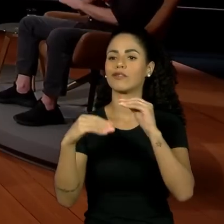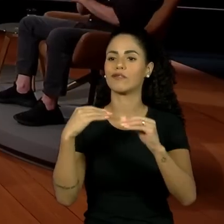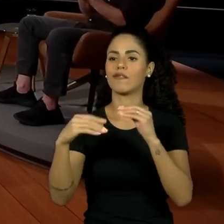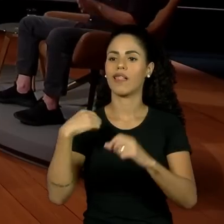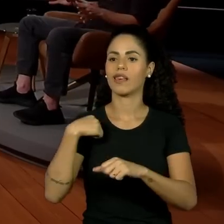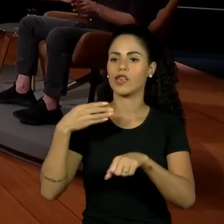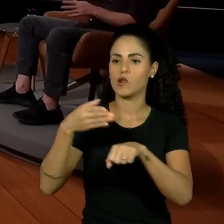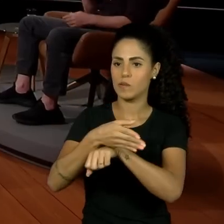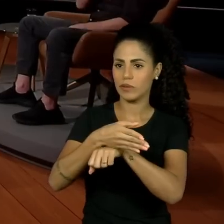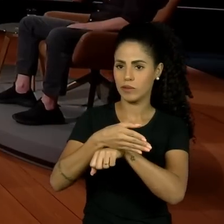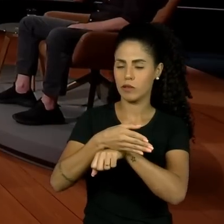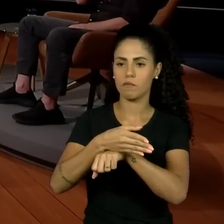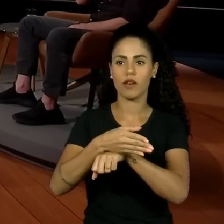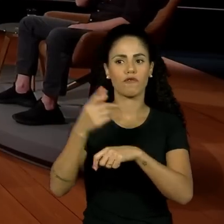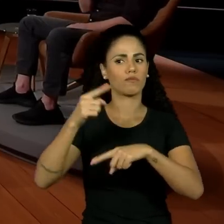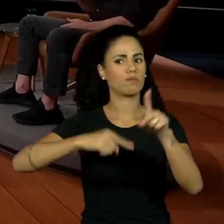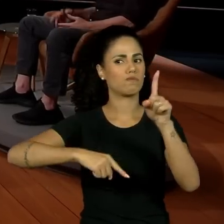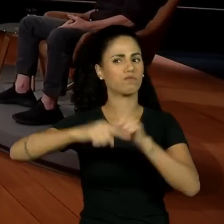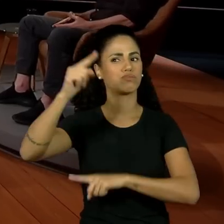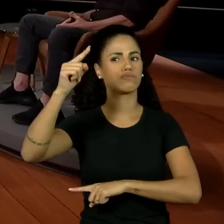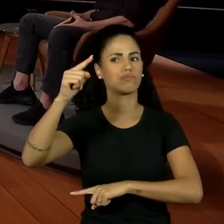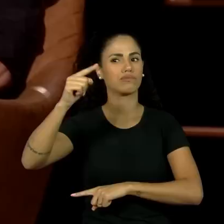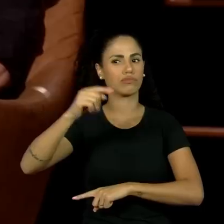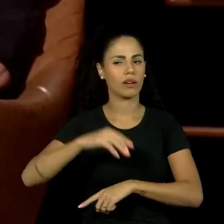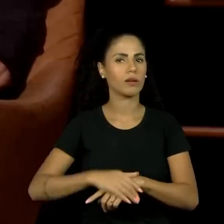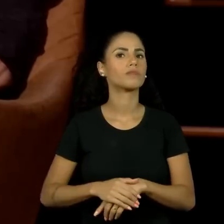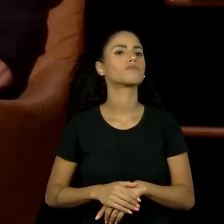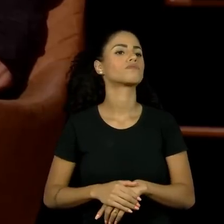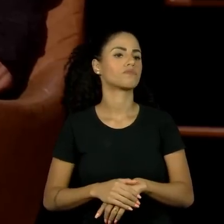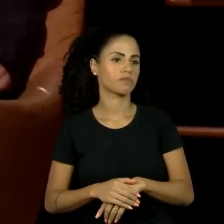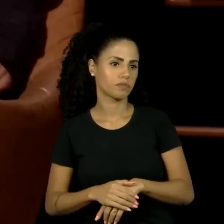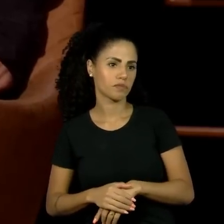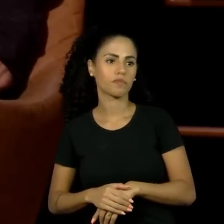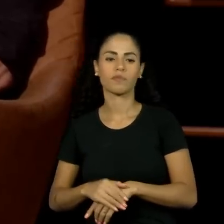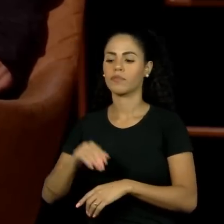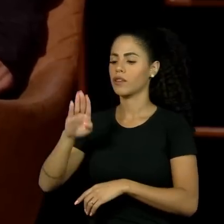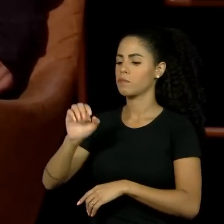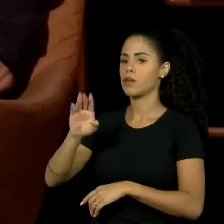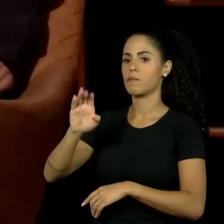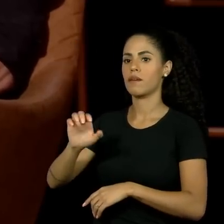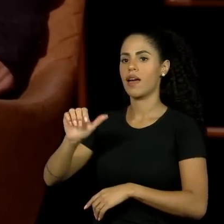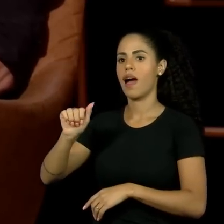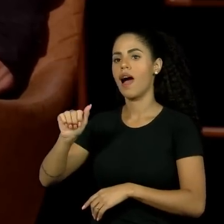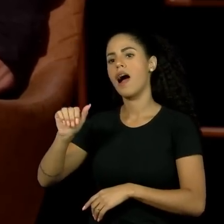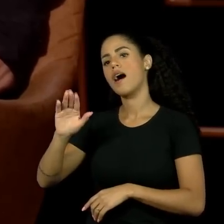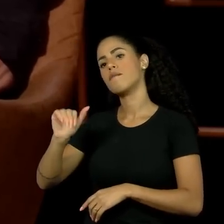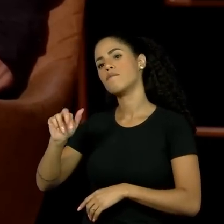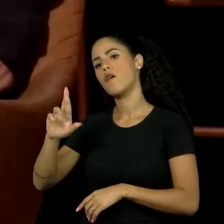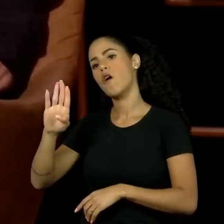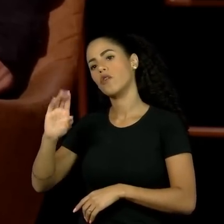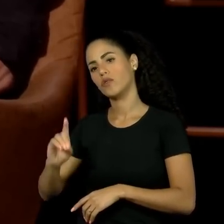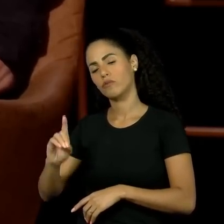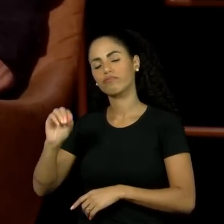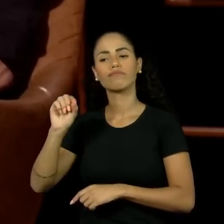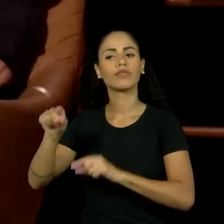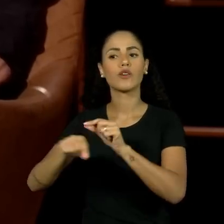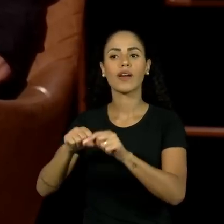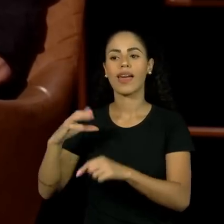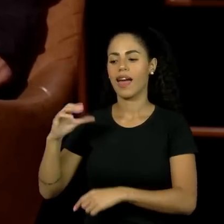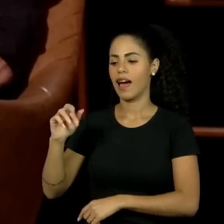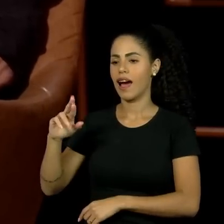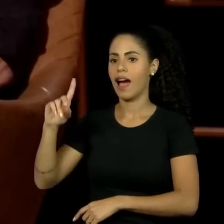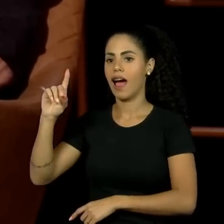e estourou. Bebê a Bordo. Bebê a Bordo, uma novela do Carlos Lombardi.